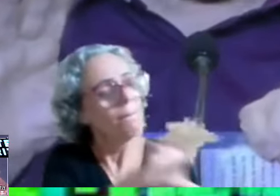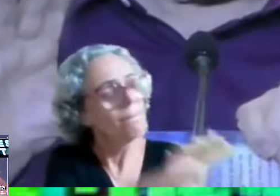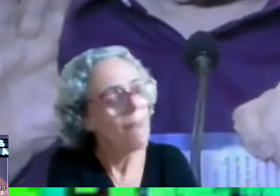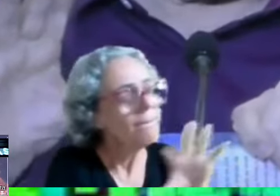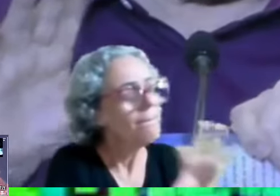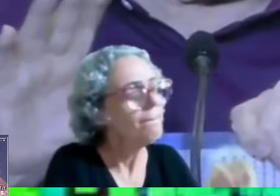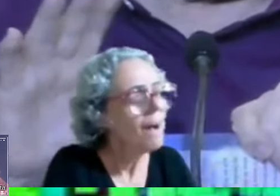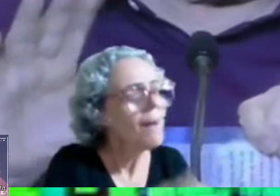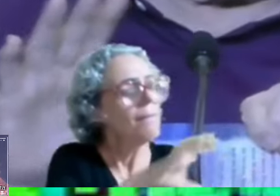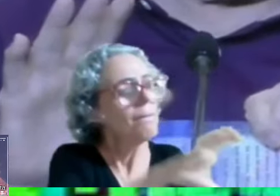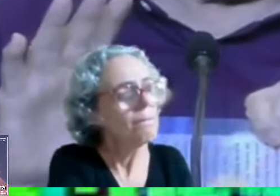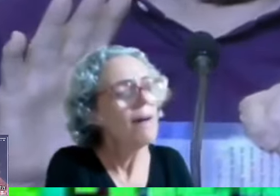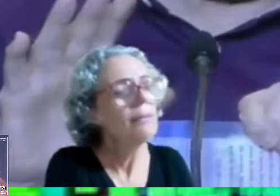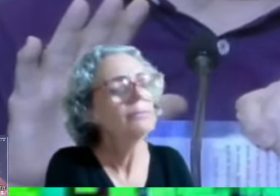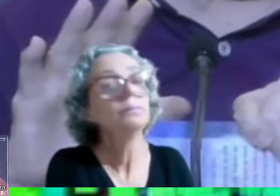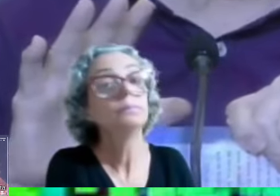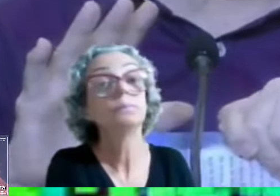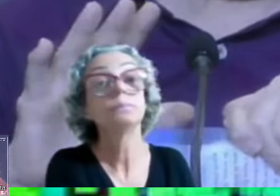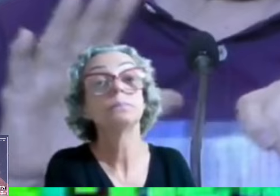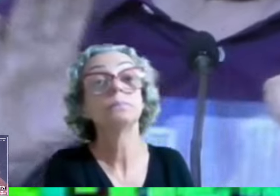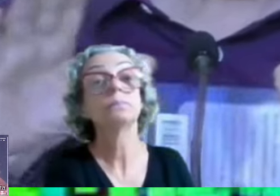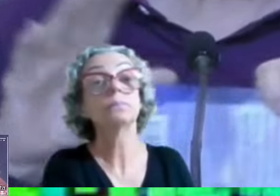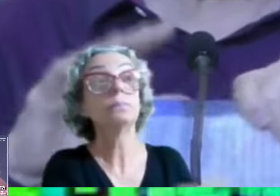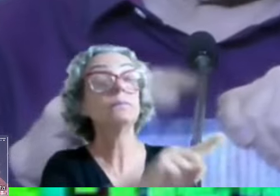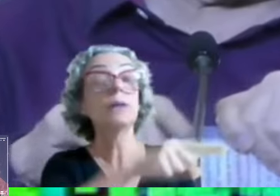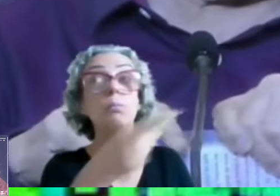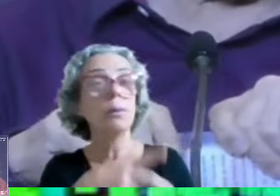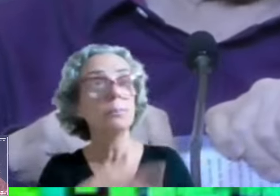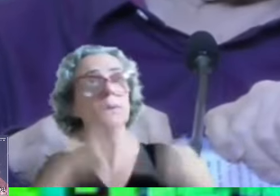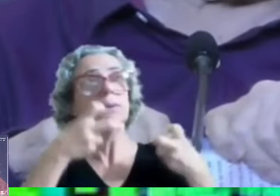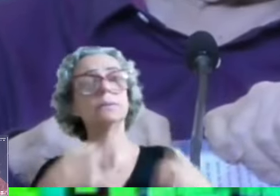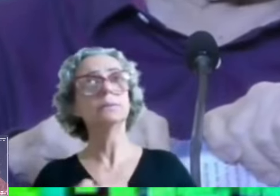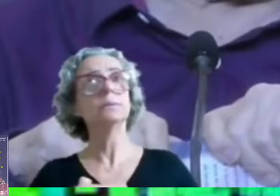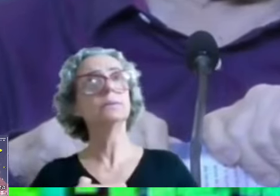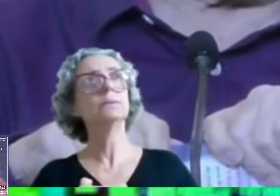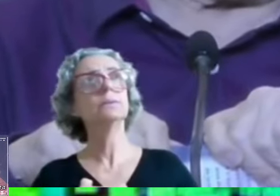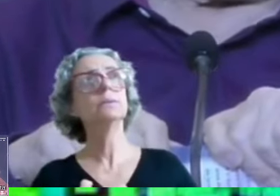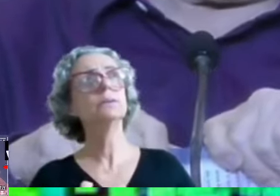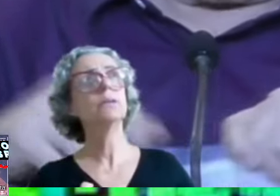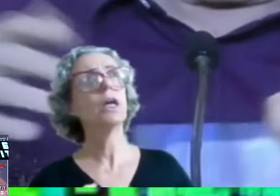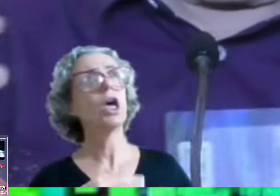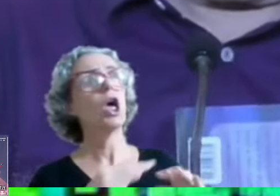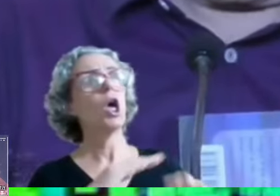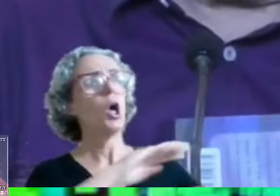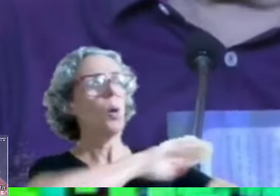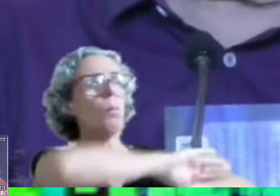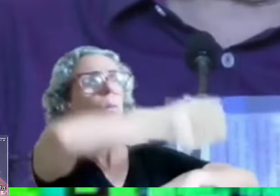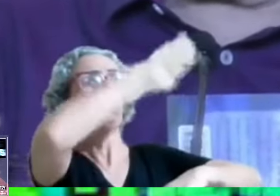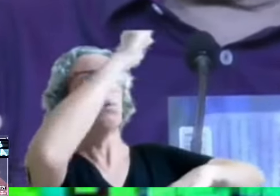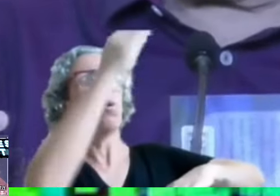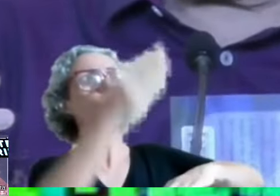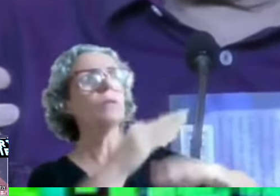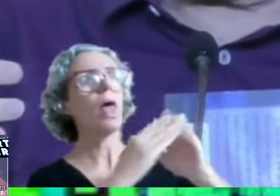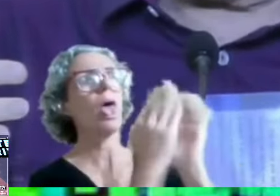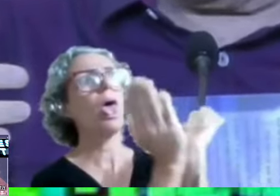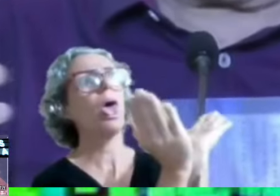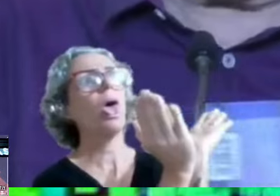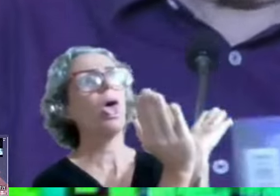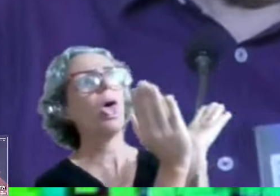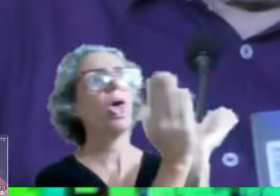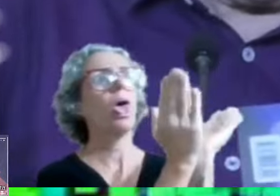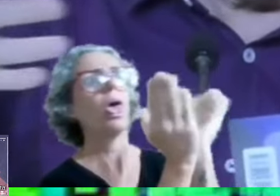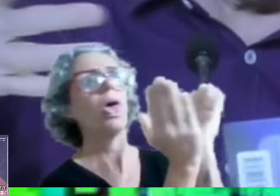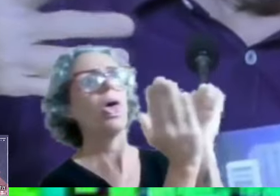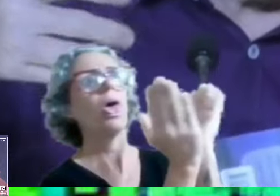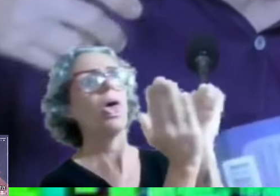ela percebeu que a montanha estava se movimentando para fechar as portas. Ela apoiou mais alguns castiçais de